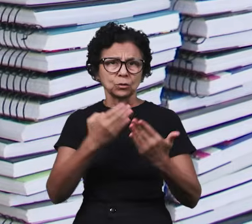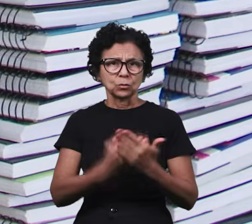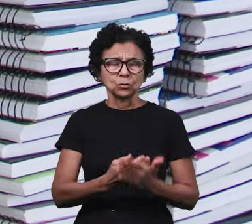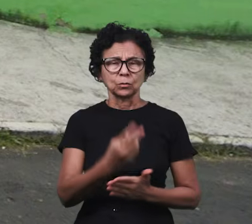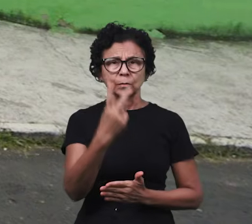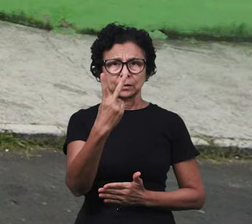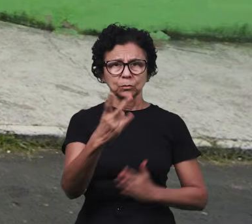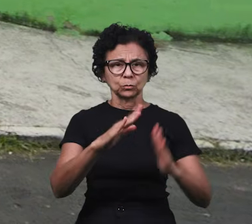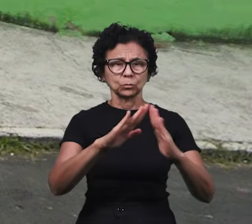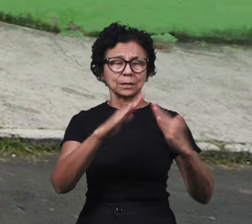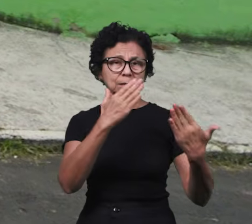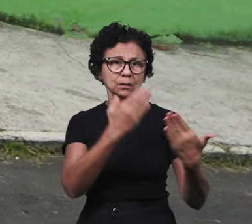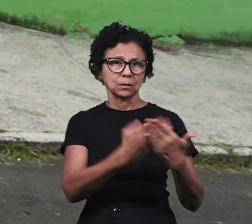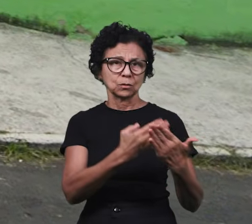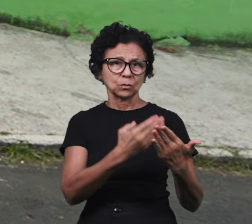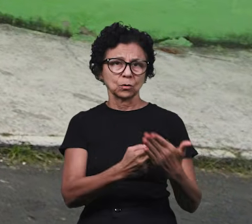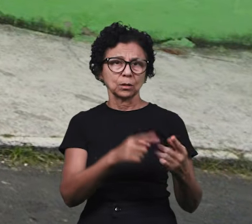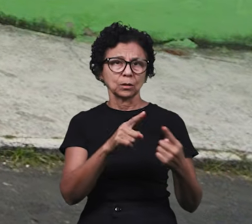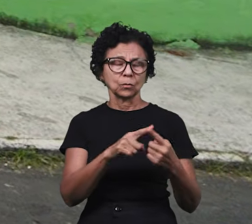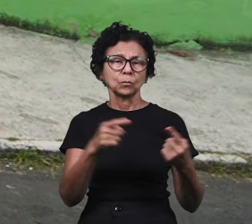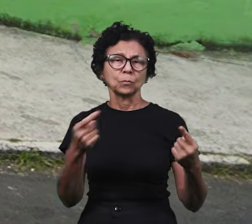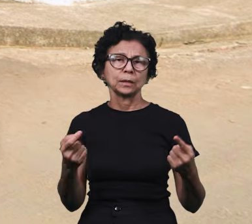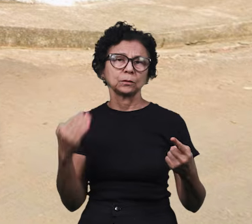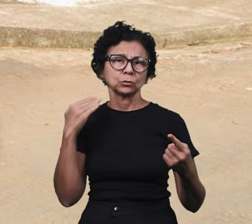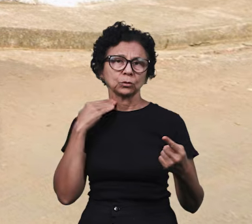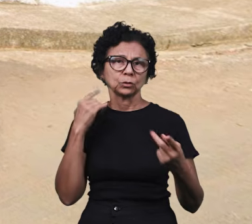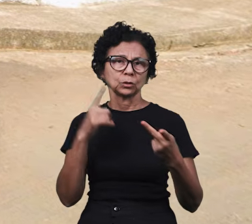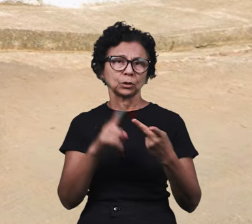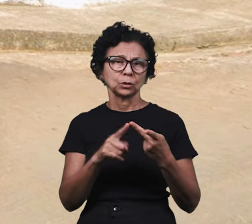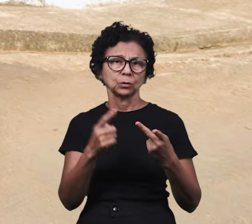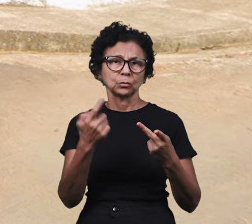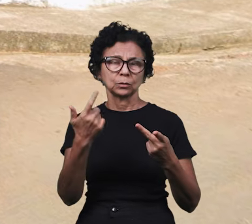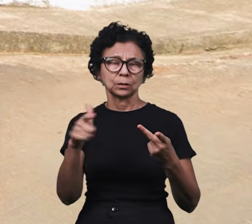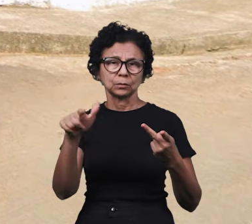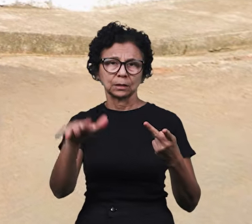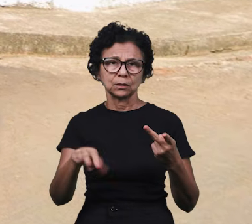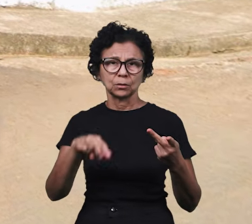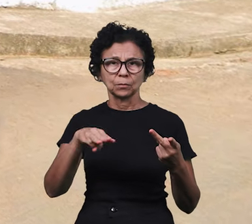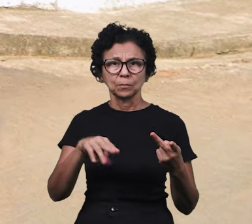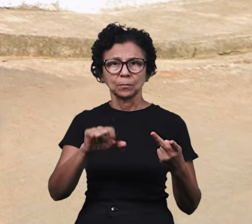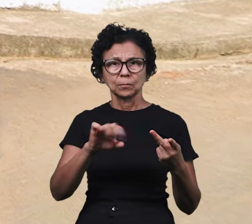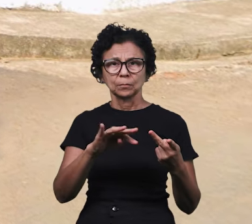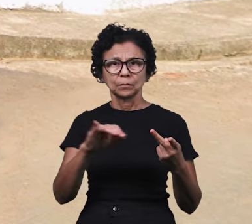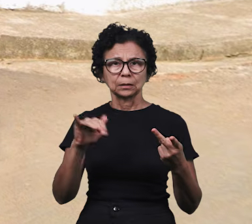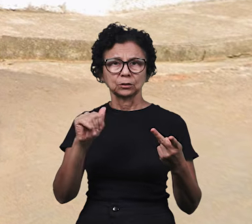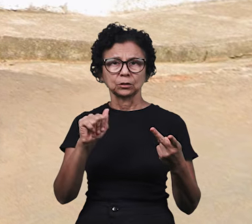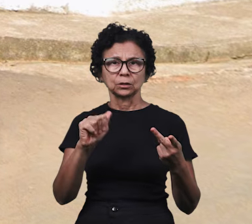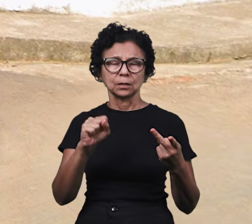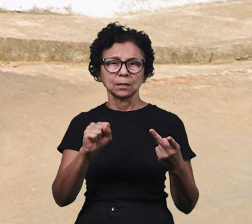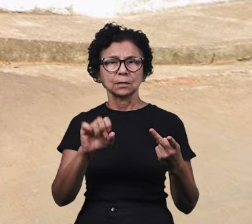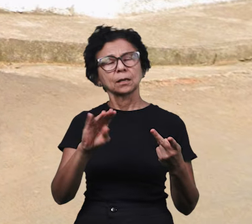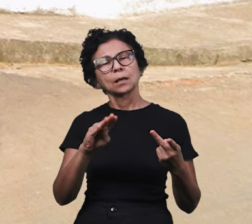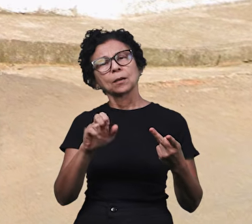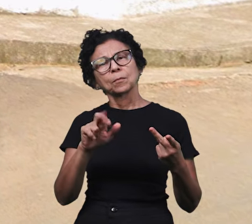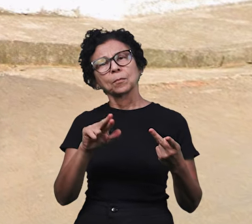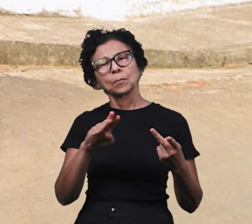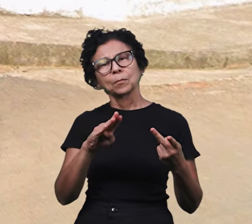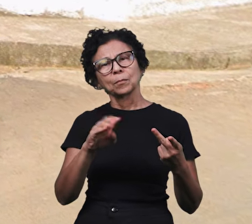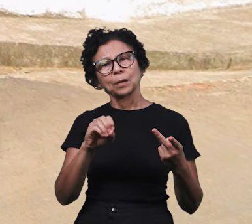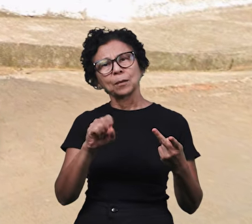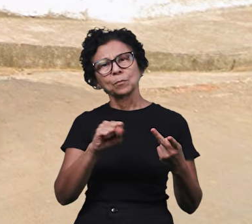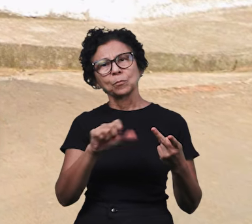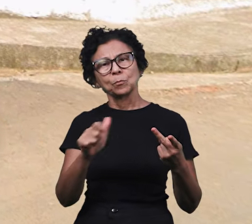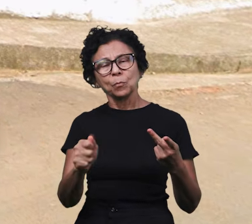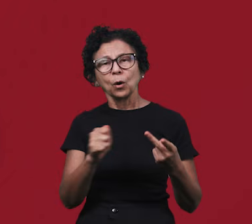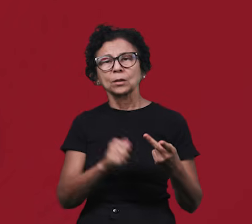ensino, sendo uma em Juiz de Fora e outra em Matias Barbosa, para garantir que as crianças pudessem voltar a estudar